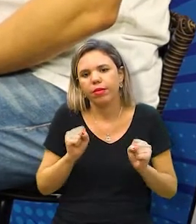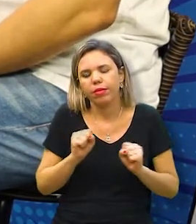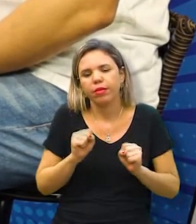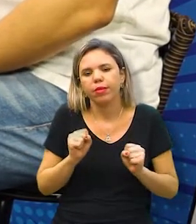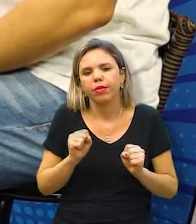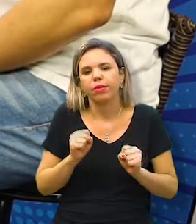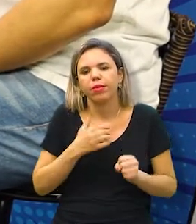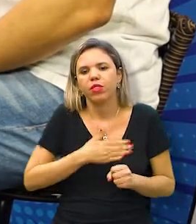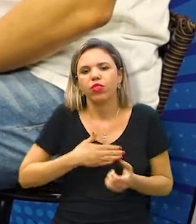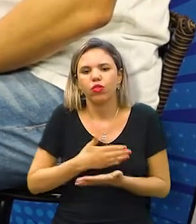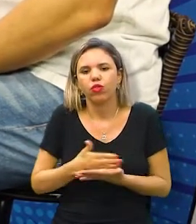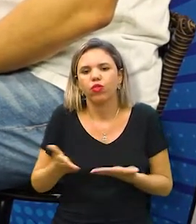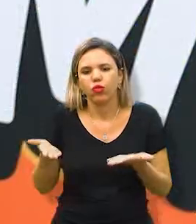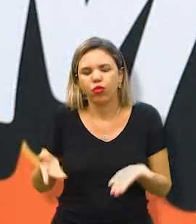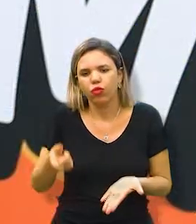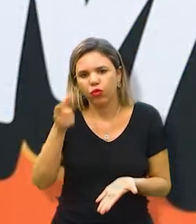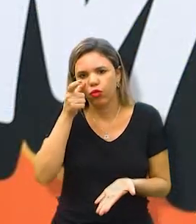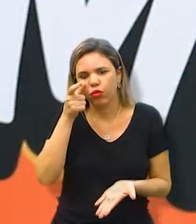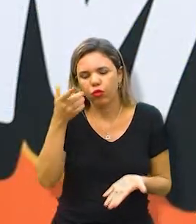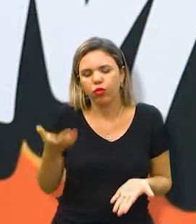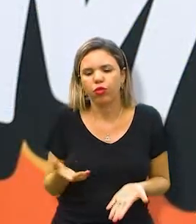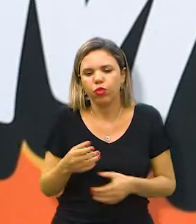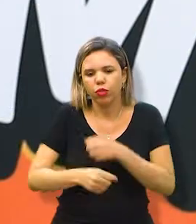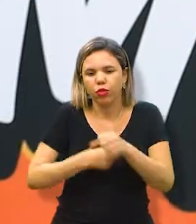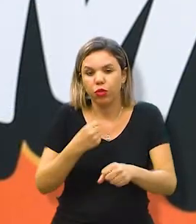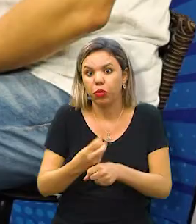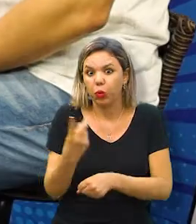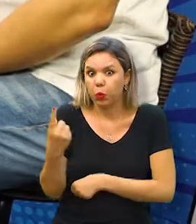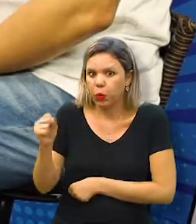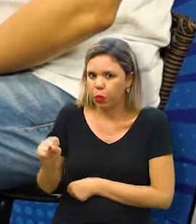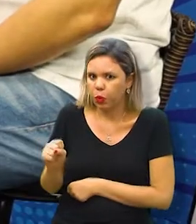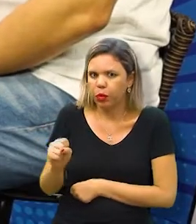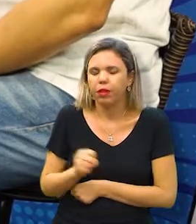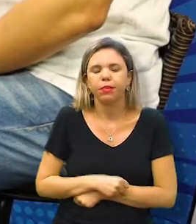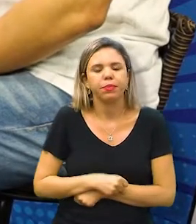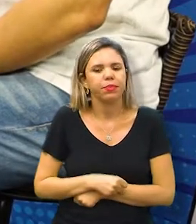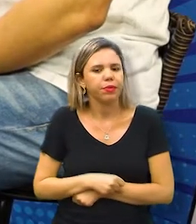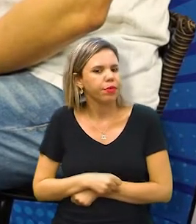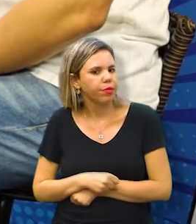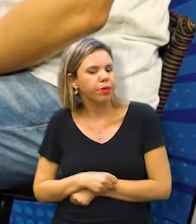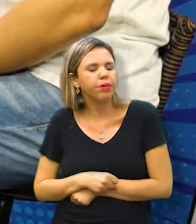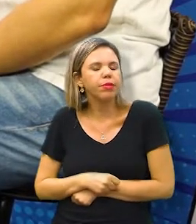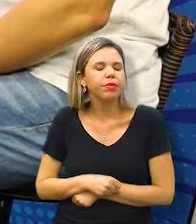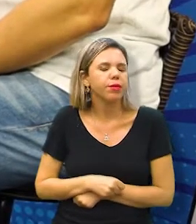doramas. Nossa, eu comecei assistindo em 2018.